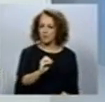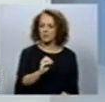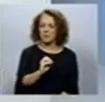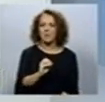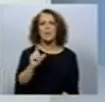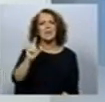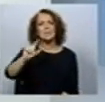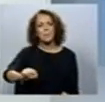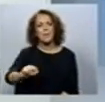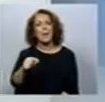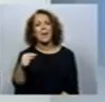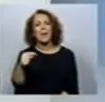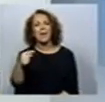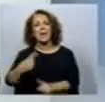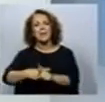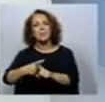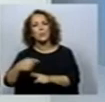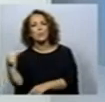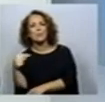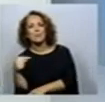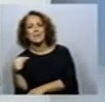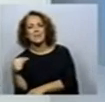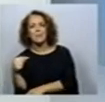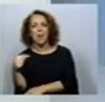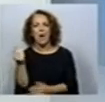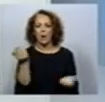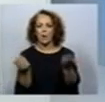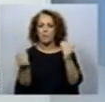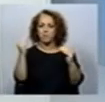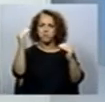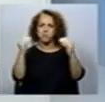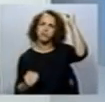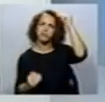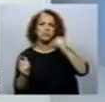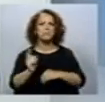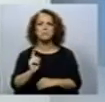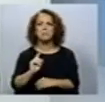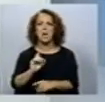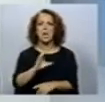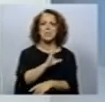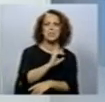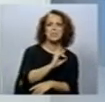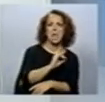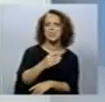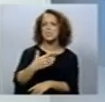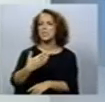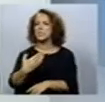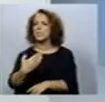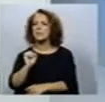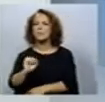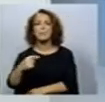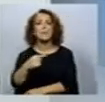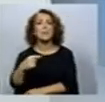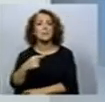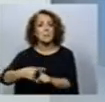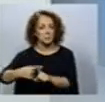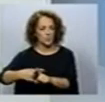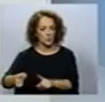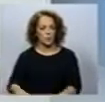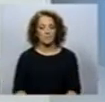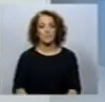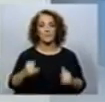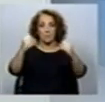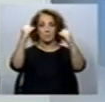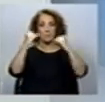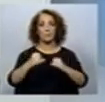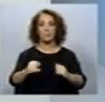mesmo as mínimas não deixam muito em relação às máximas e, portanto, temos temperaturas de ordem dos 16 a 17 graus de mínima. Quanto à região